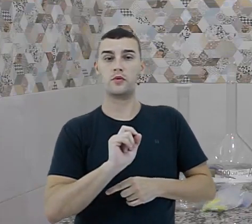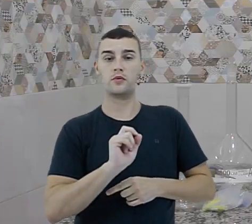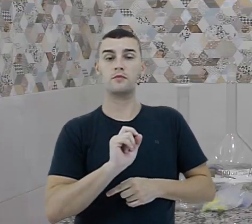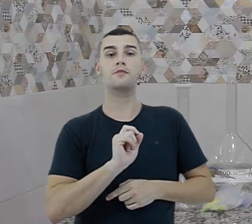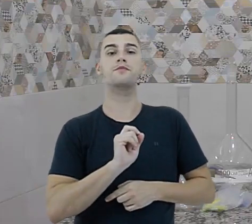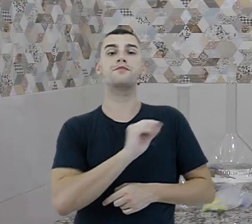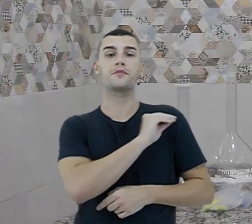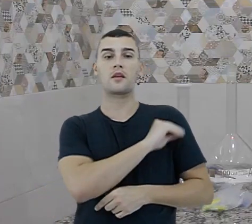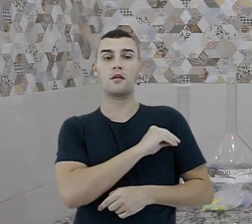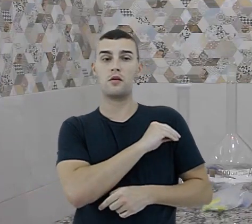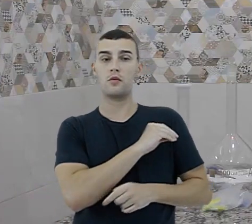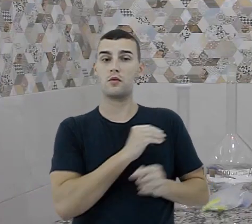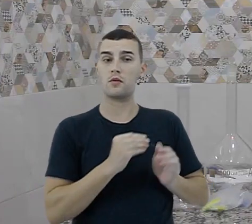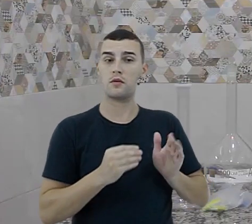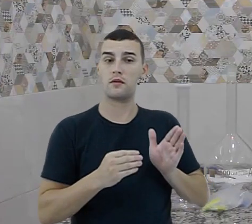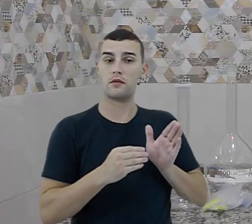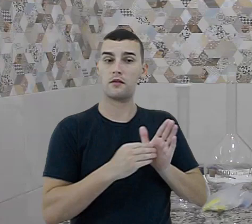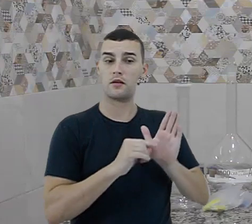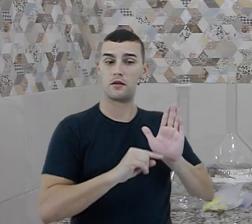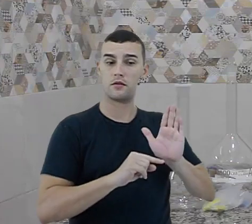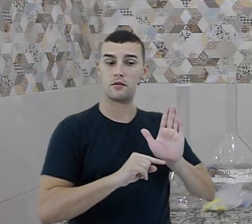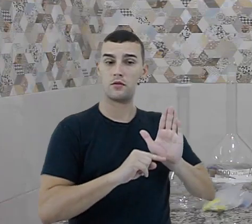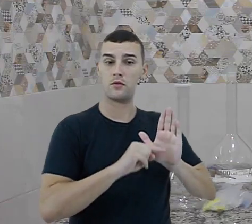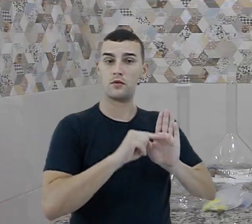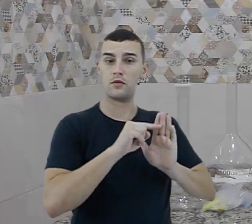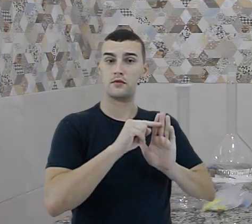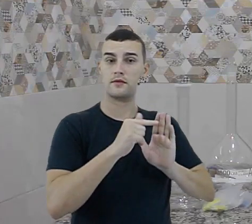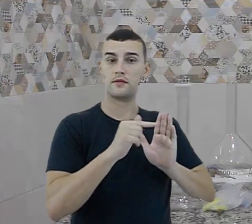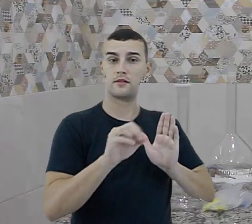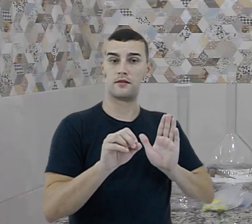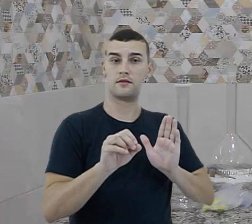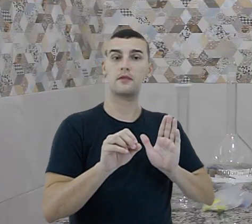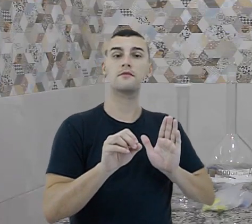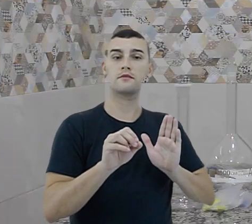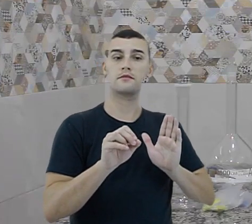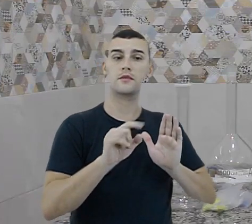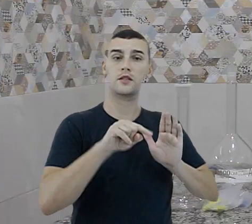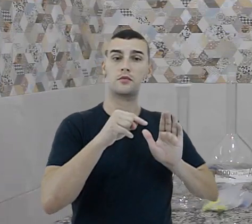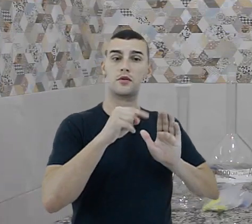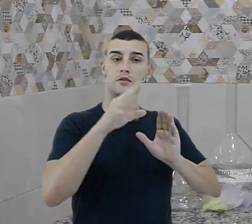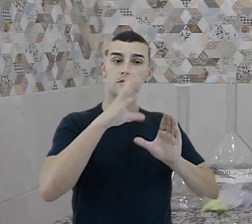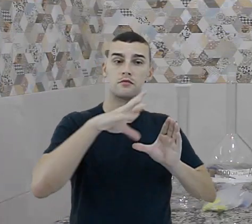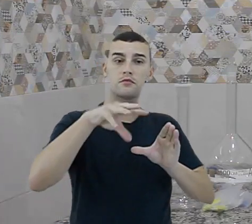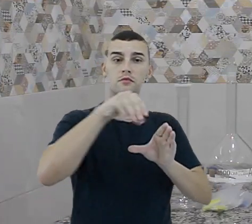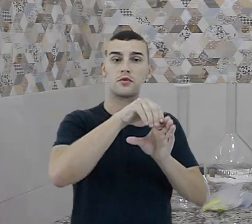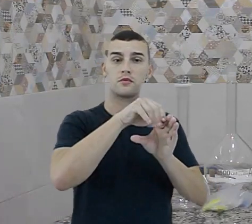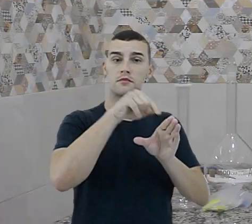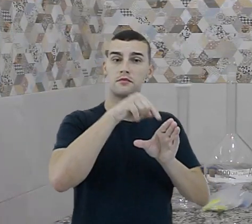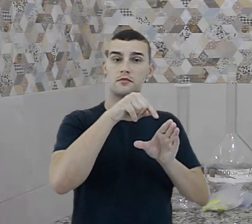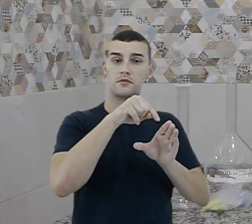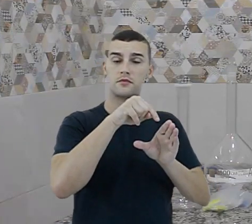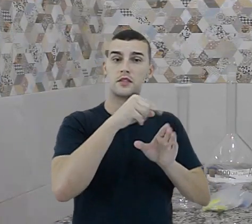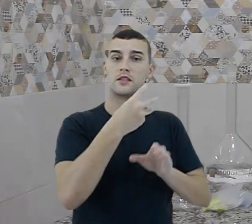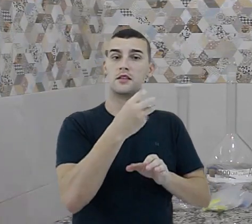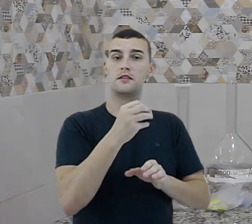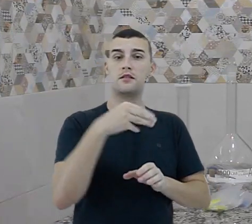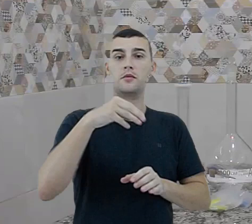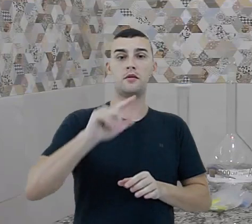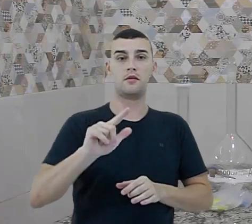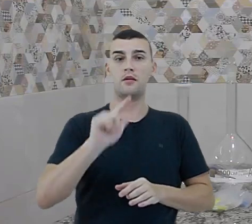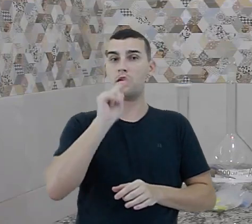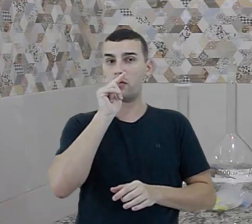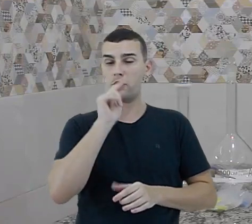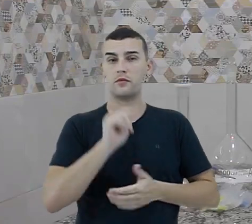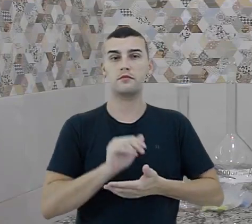eu fiz? Eu coloquei álcool até a graduação 70 ml e completei 30 ml com água e aí eu tenho